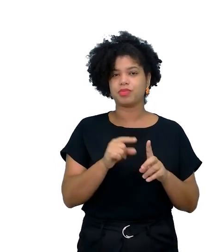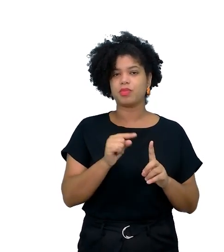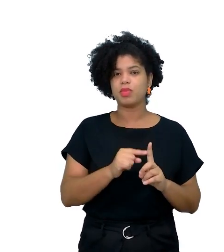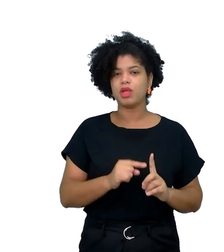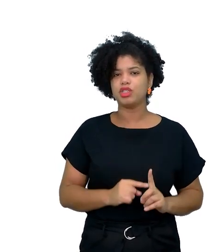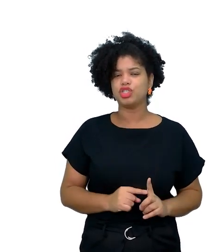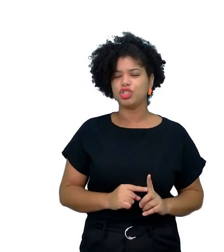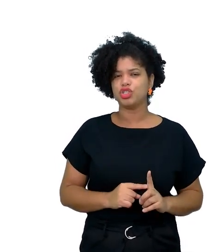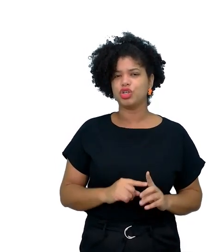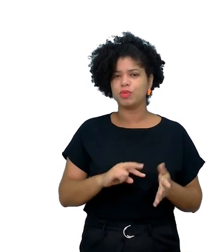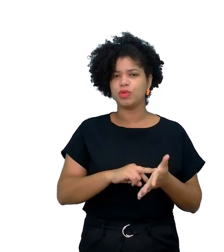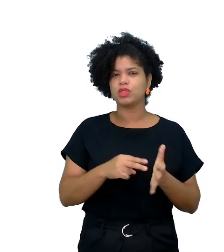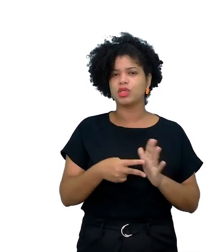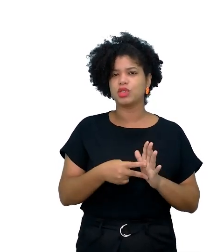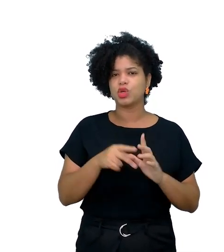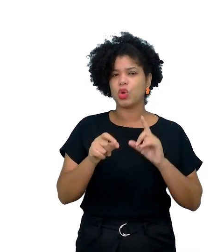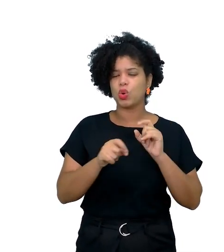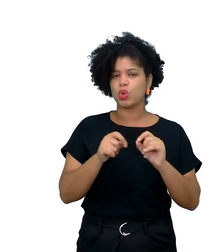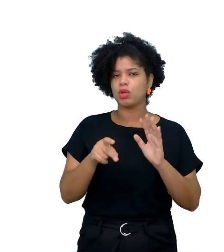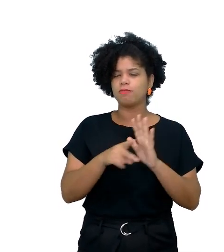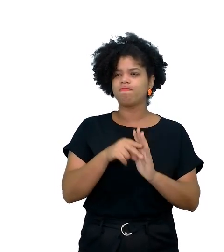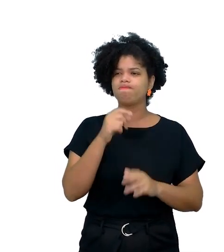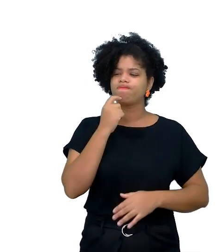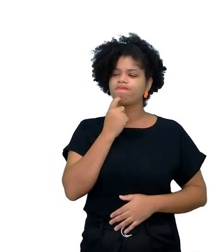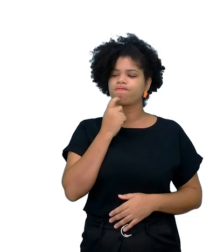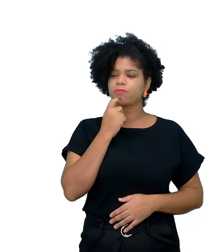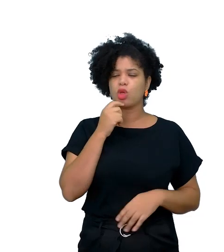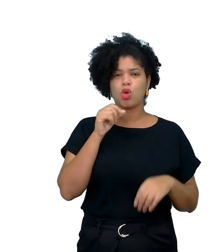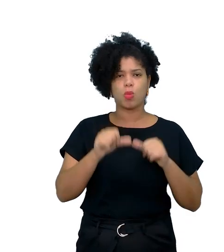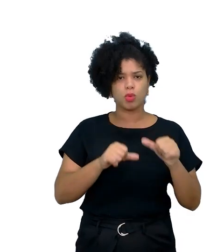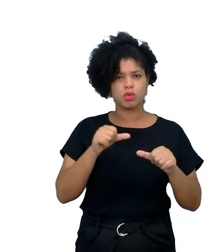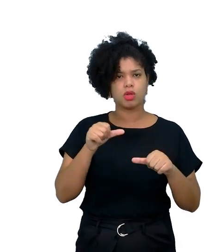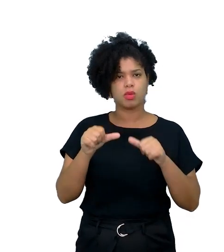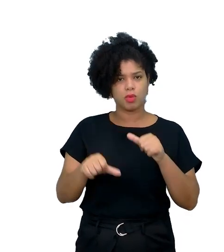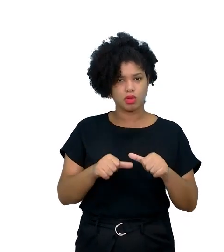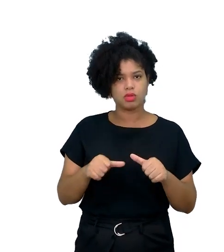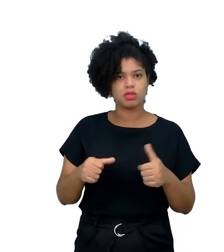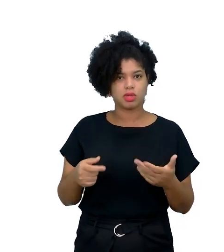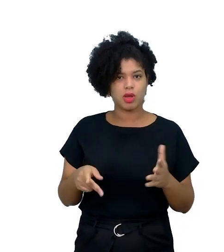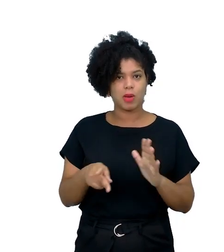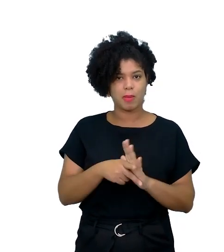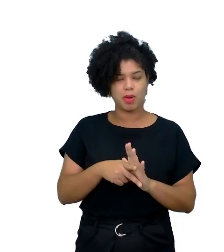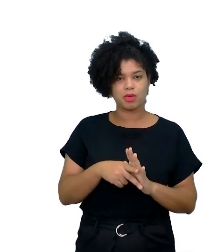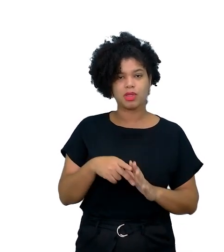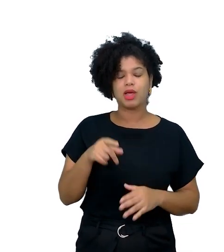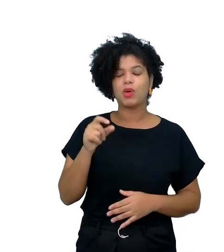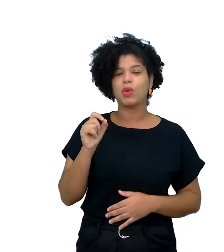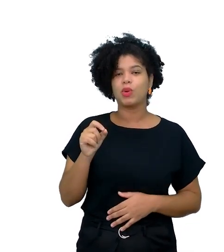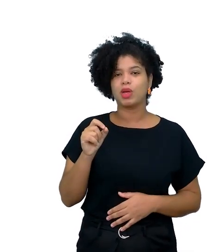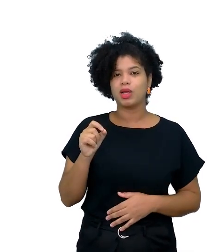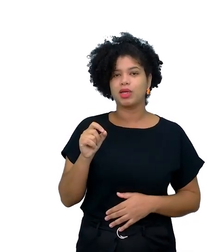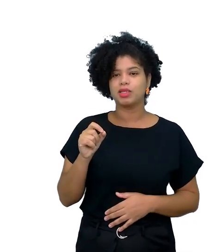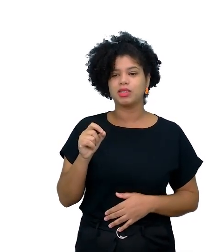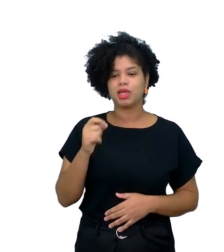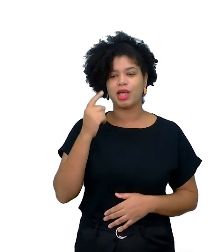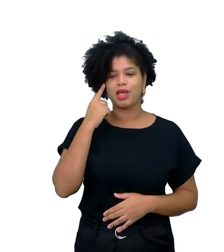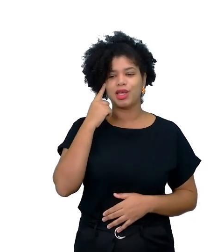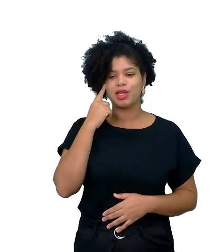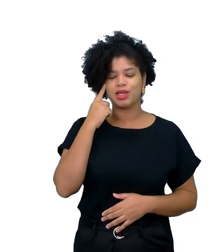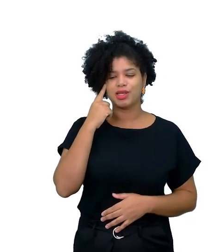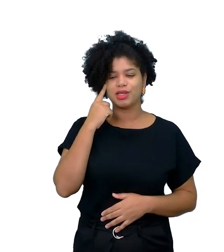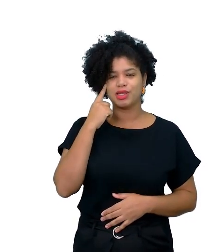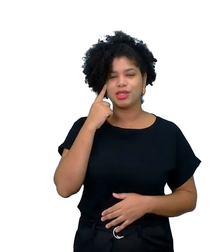de significado e pensamento na mudança do lugar da incógnita. E, por fim,